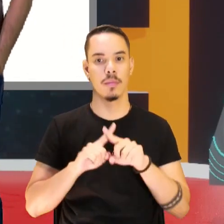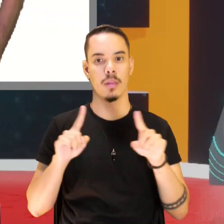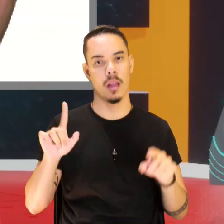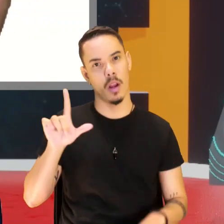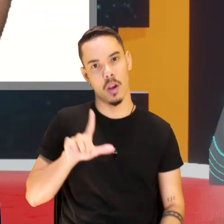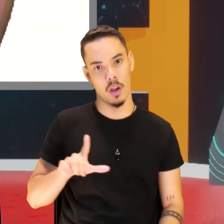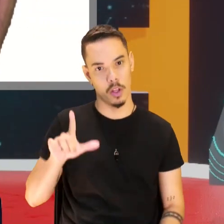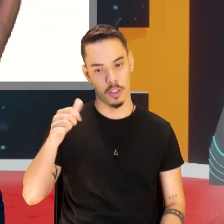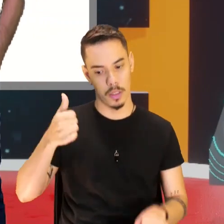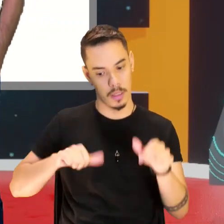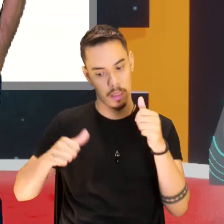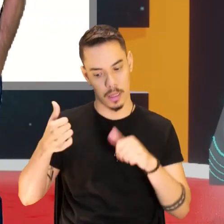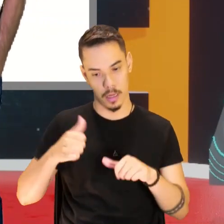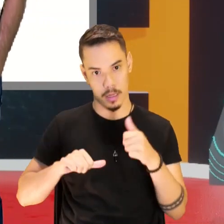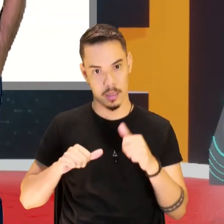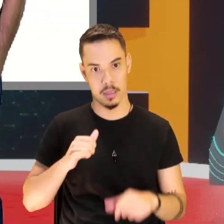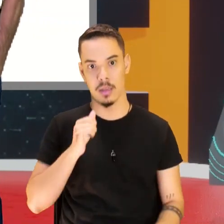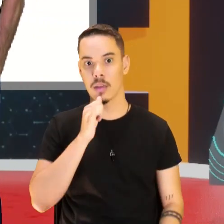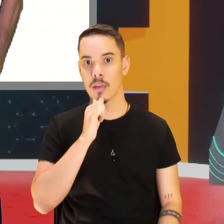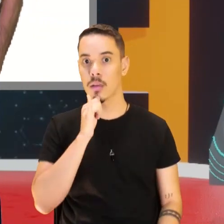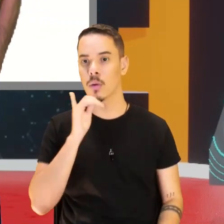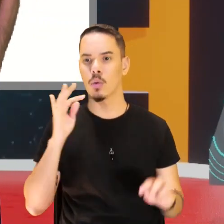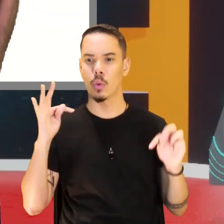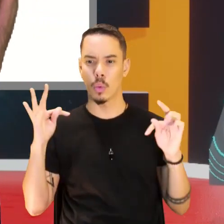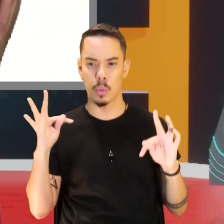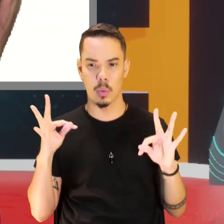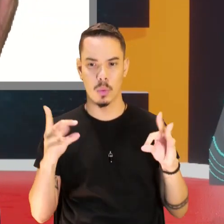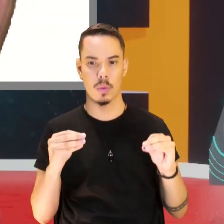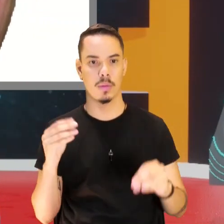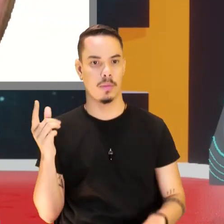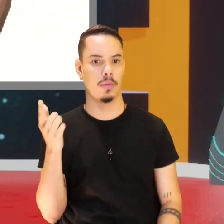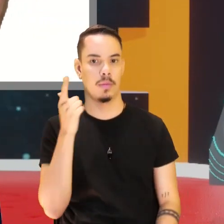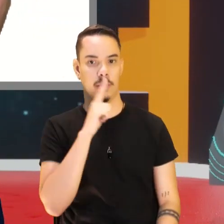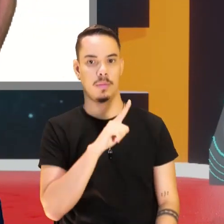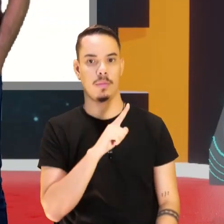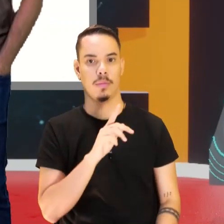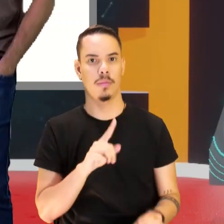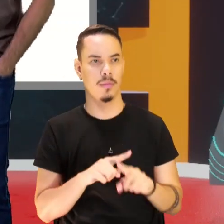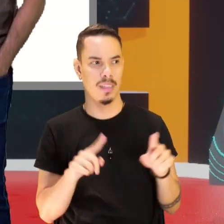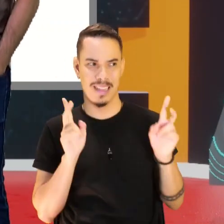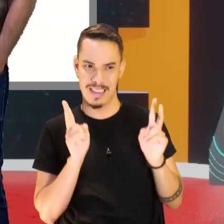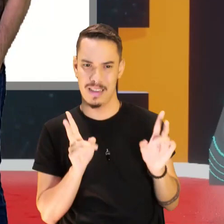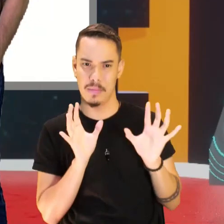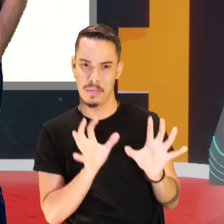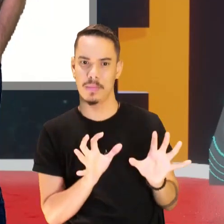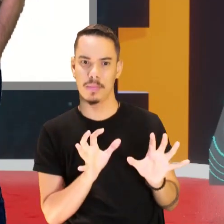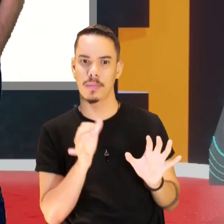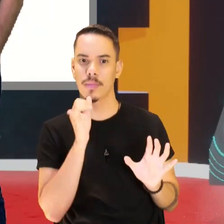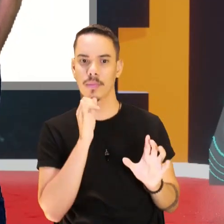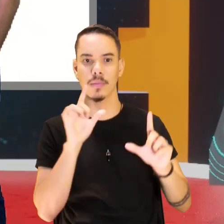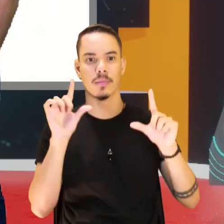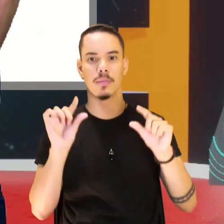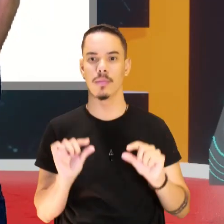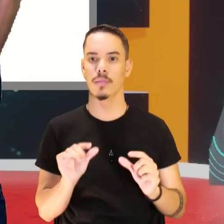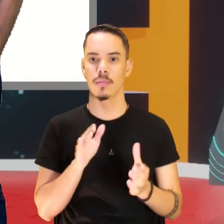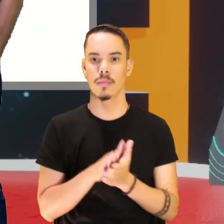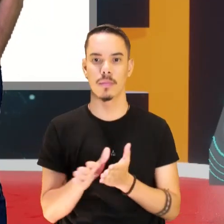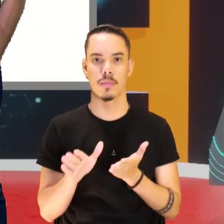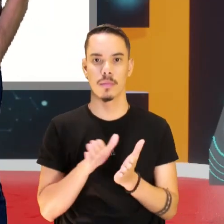né a resposta final toda vez a gente pode analisar pela lógicas